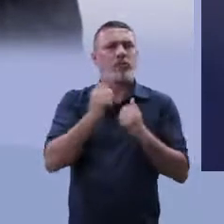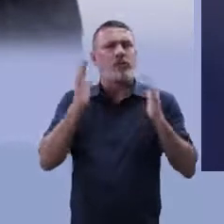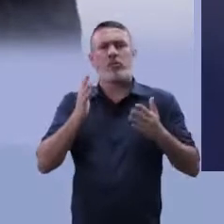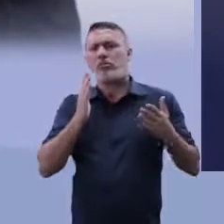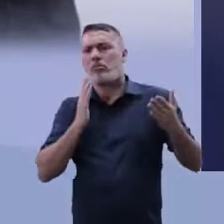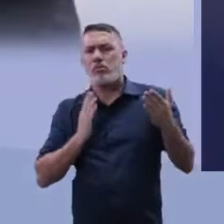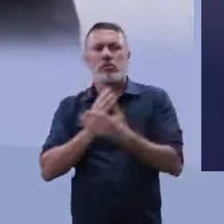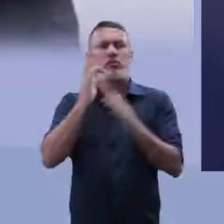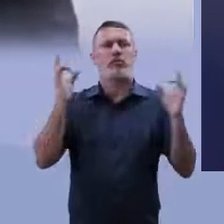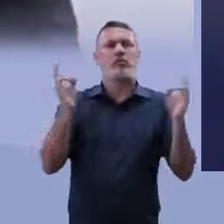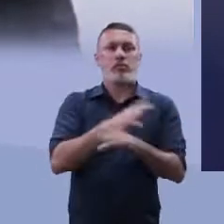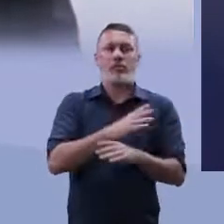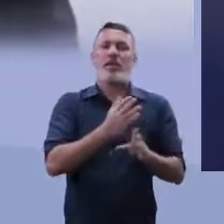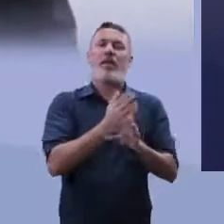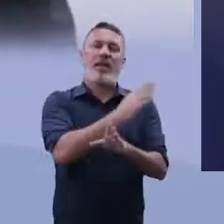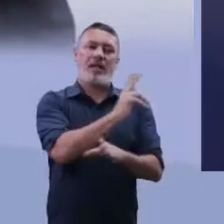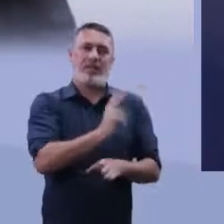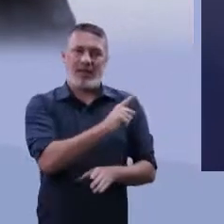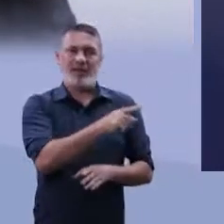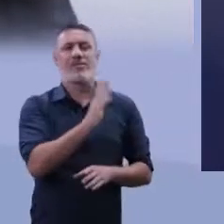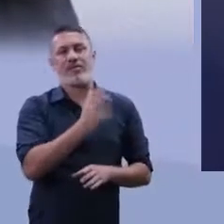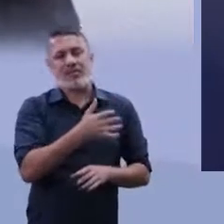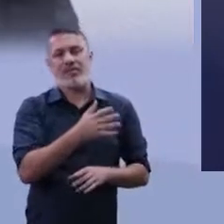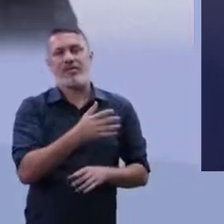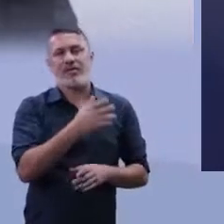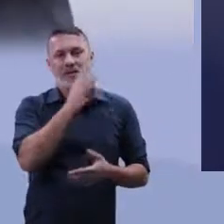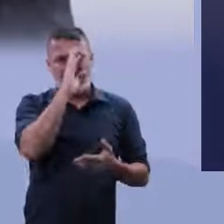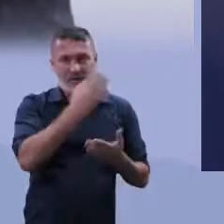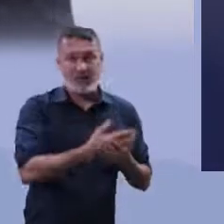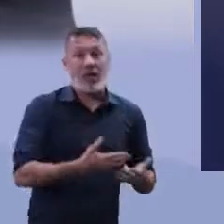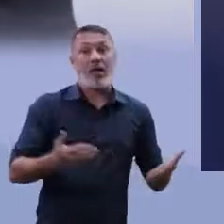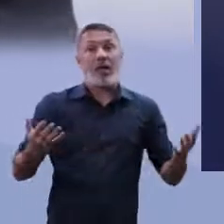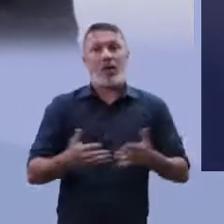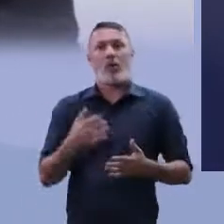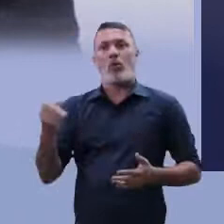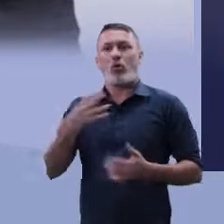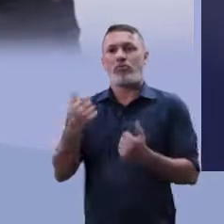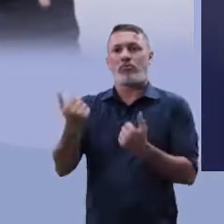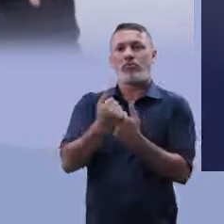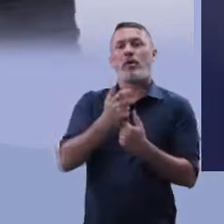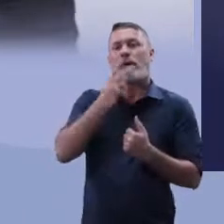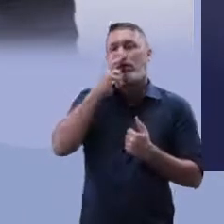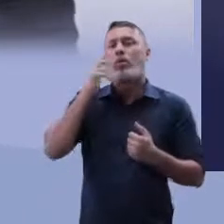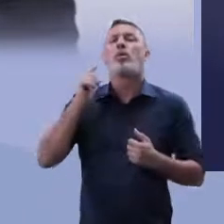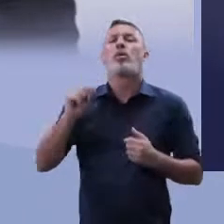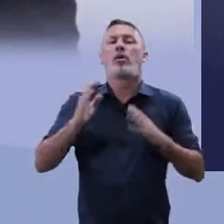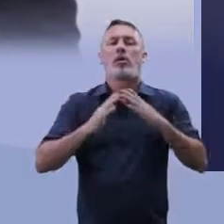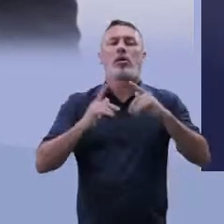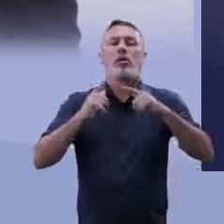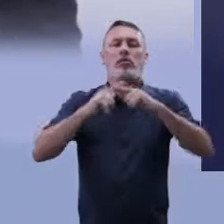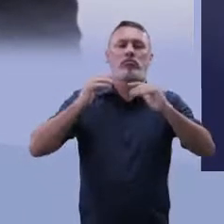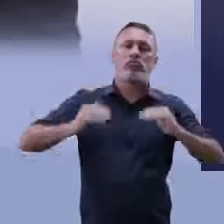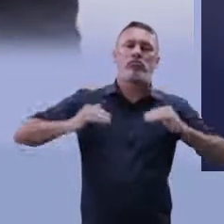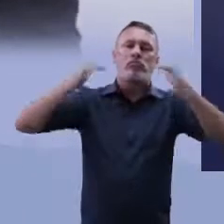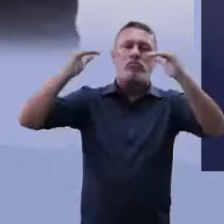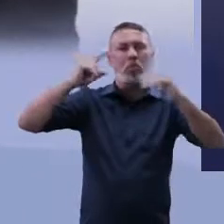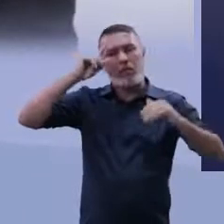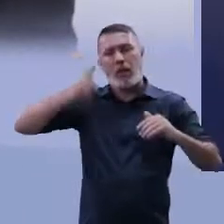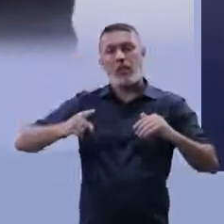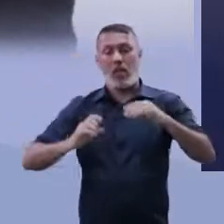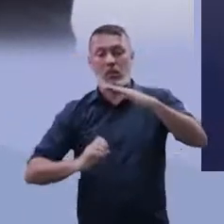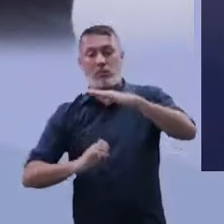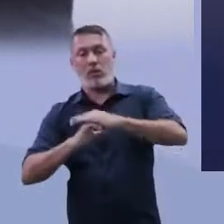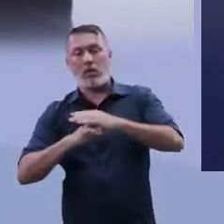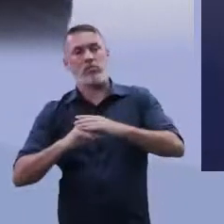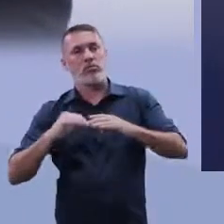partir já vem se desenvolvendo a partir de Agostinho, mas mais aqui em Aquino agora, a essa superioridade